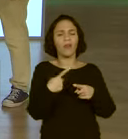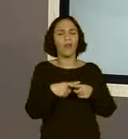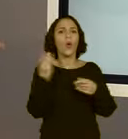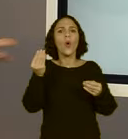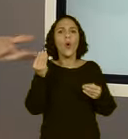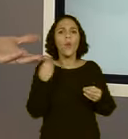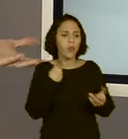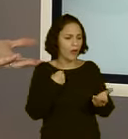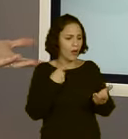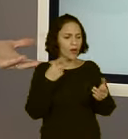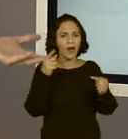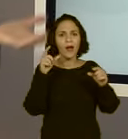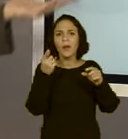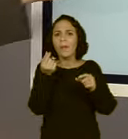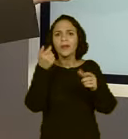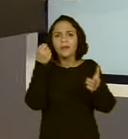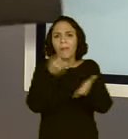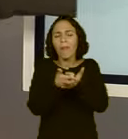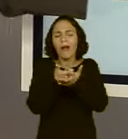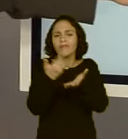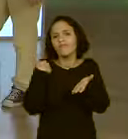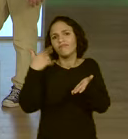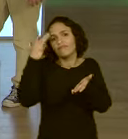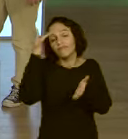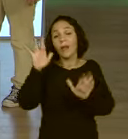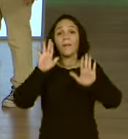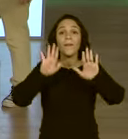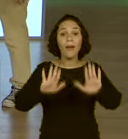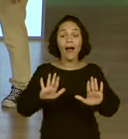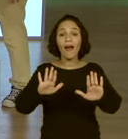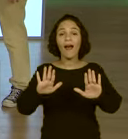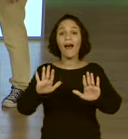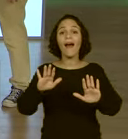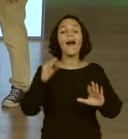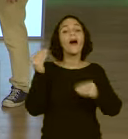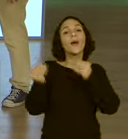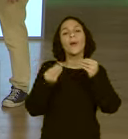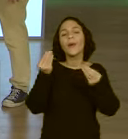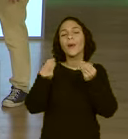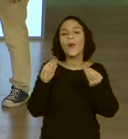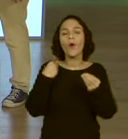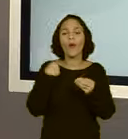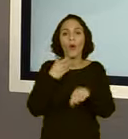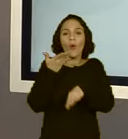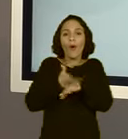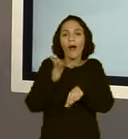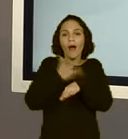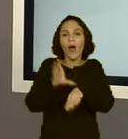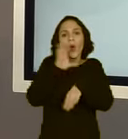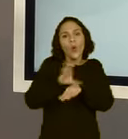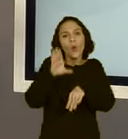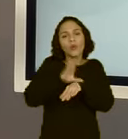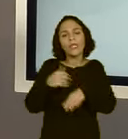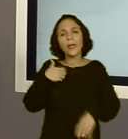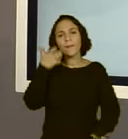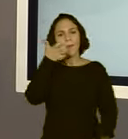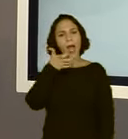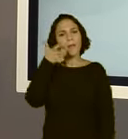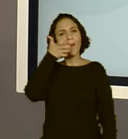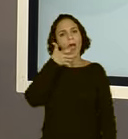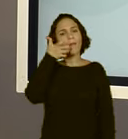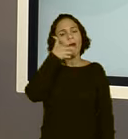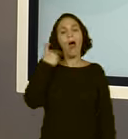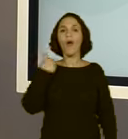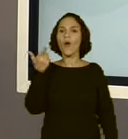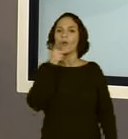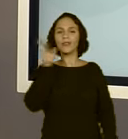para precificar esse custo. Sim. Mas eu posso definir quanto custa para fazer aulas de canto para poder realizar esse